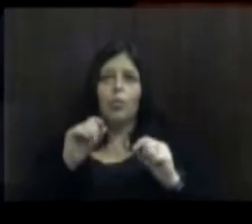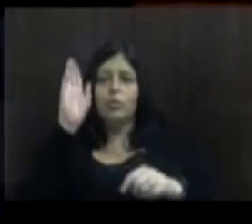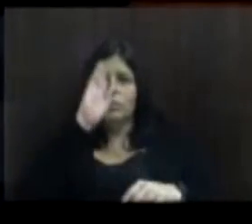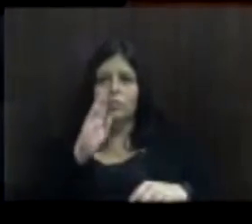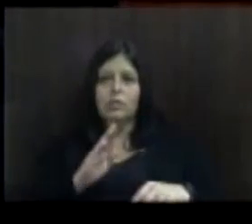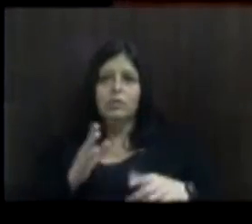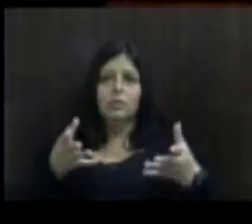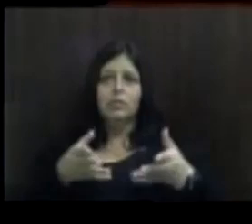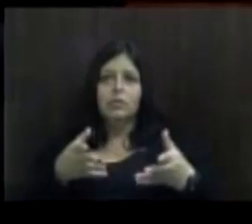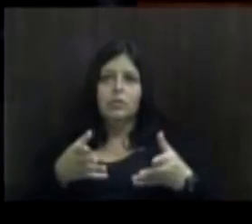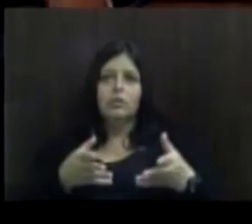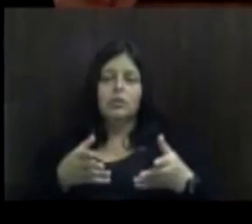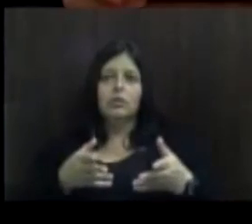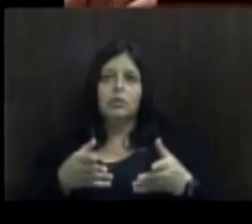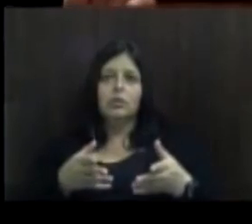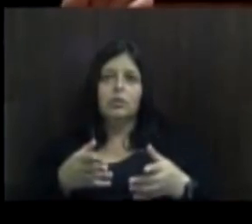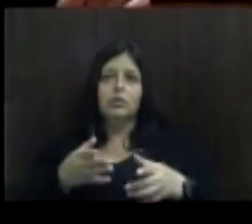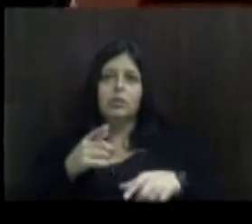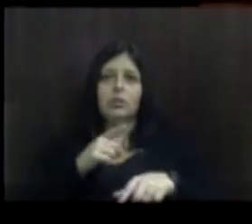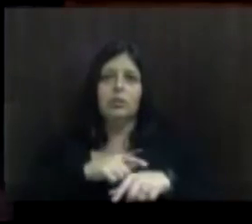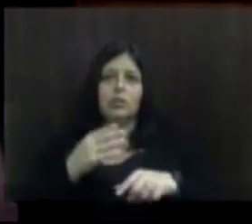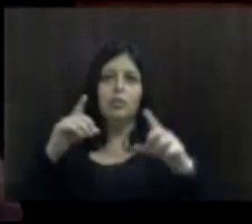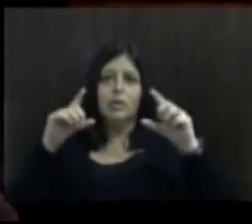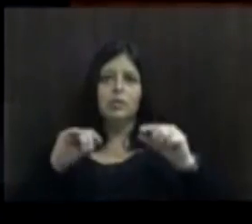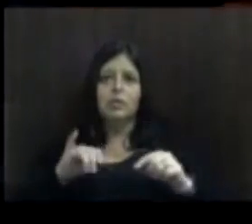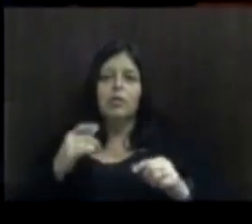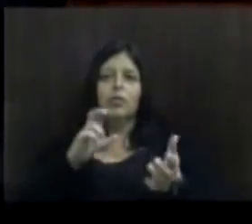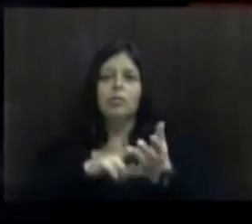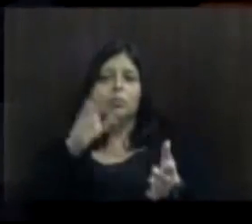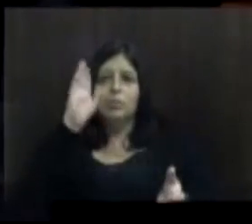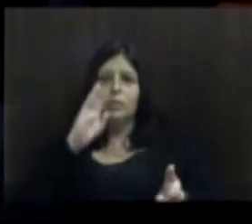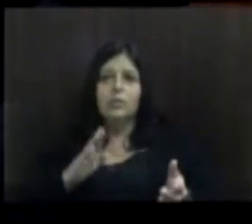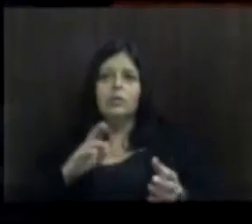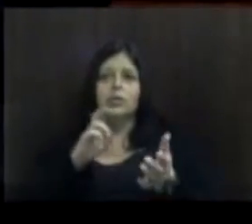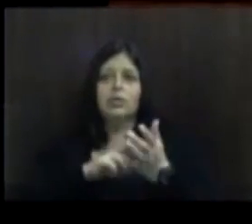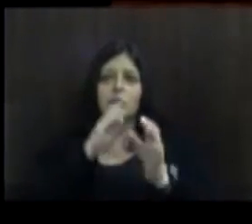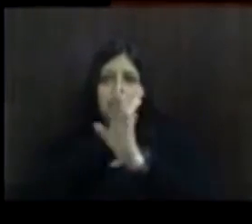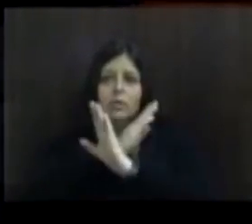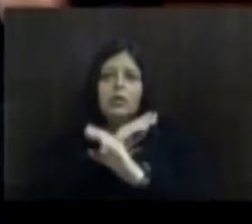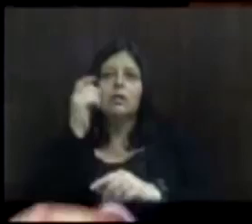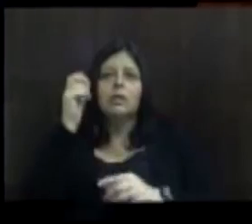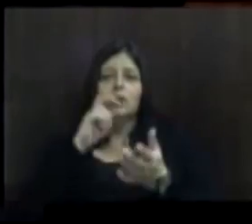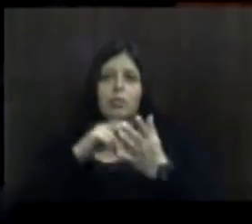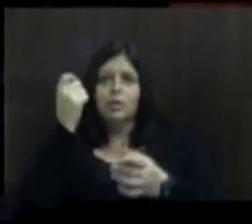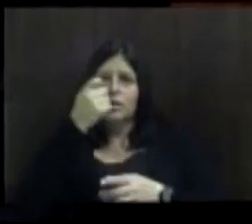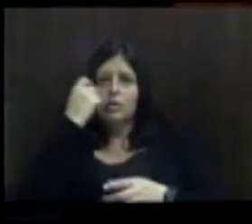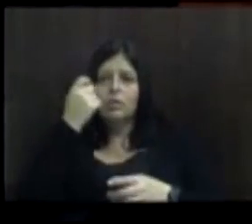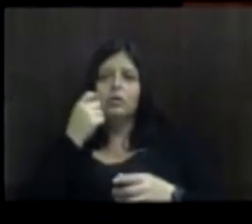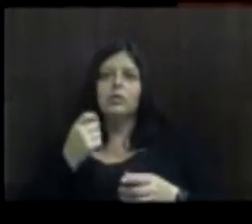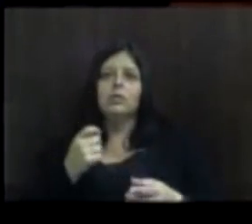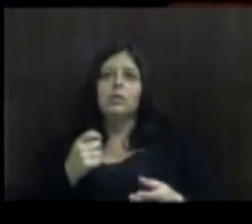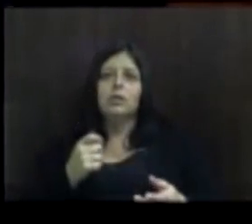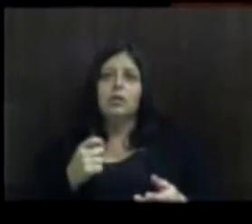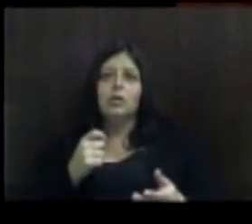Brasil agora a questão de ter que baixar os juros foi Banco do Brasil Caixa Econômica Federal e banco Sul aqui no estado que bancaram